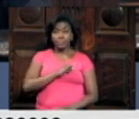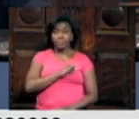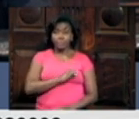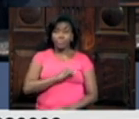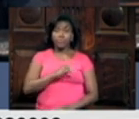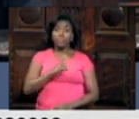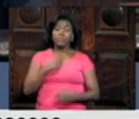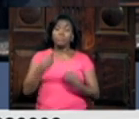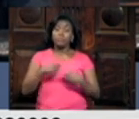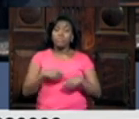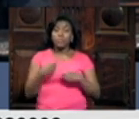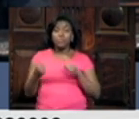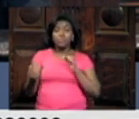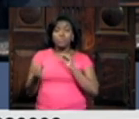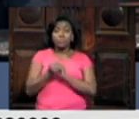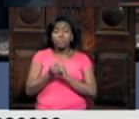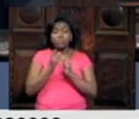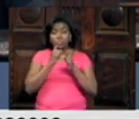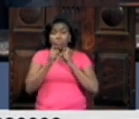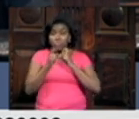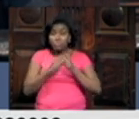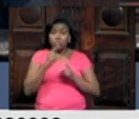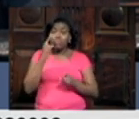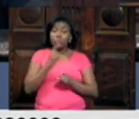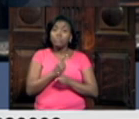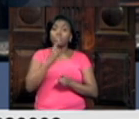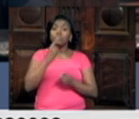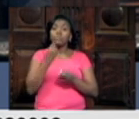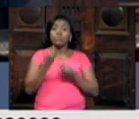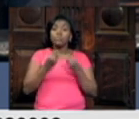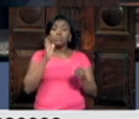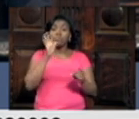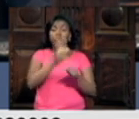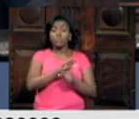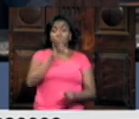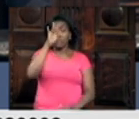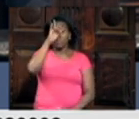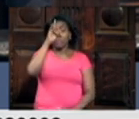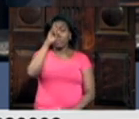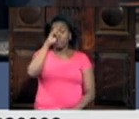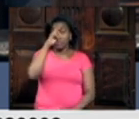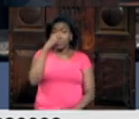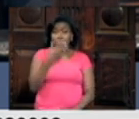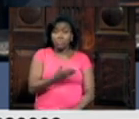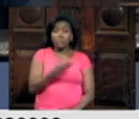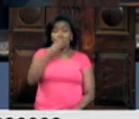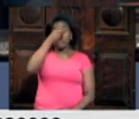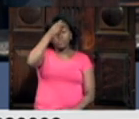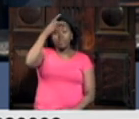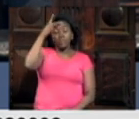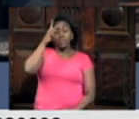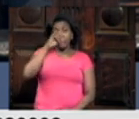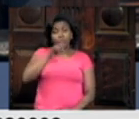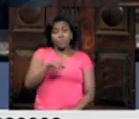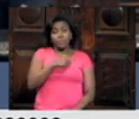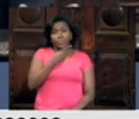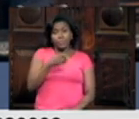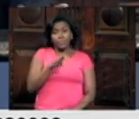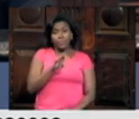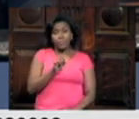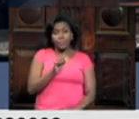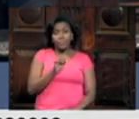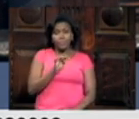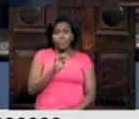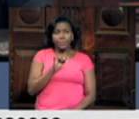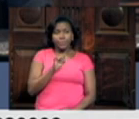como municipalizar o Hospital de Manilha, desde que a gente tenha recurso. O Hospital Prefeito João Batista Cafra, eu sei que faz parte